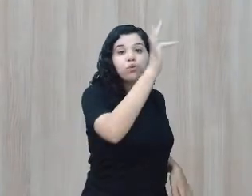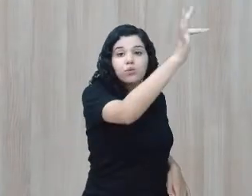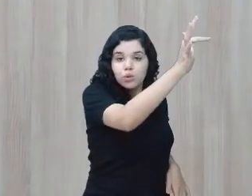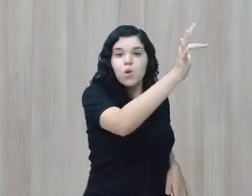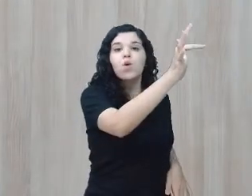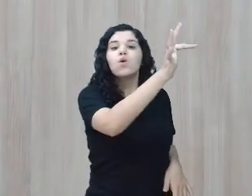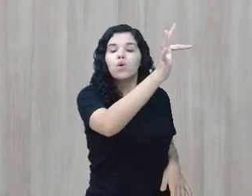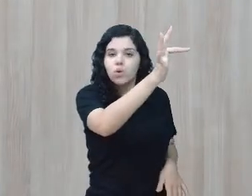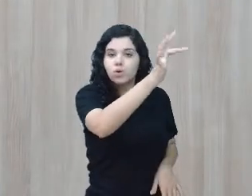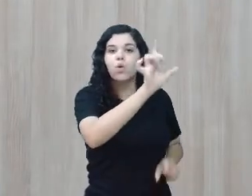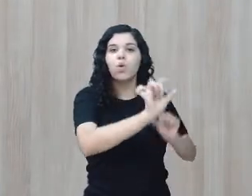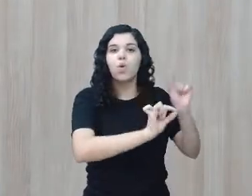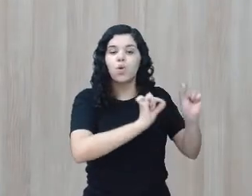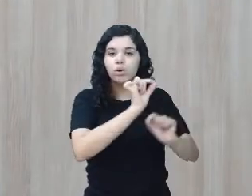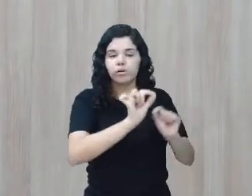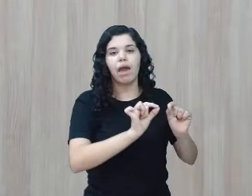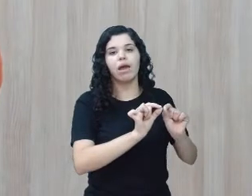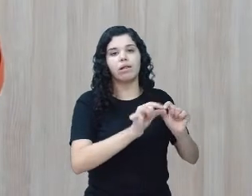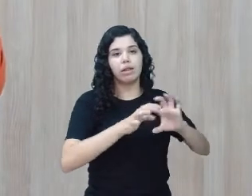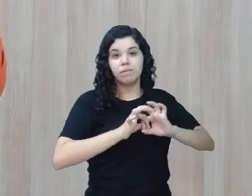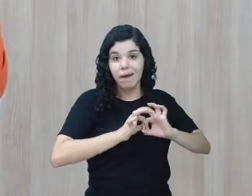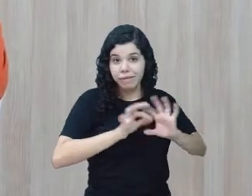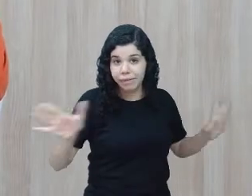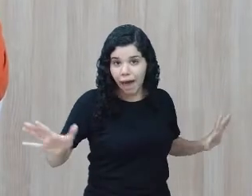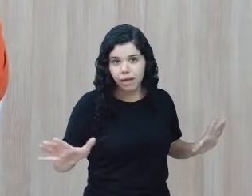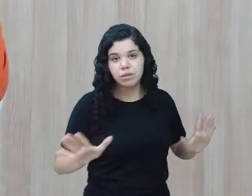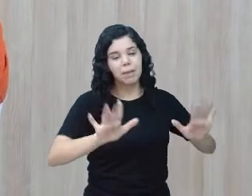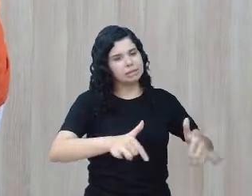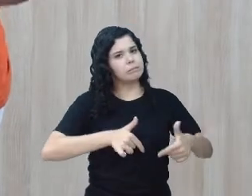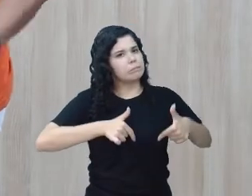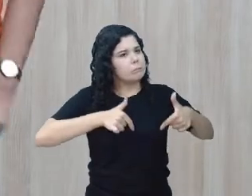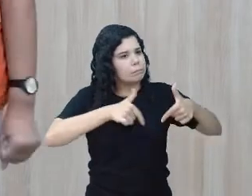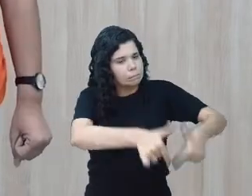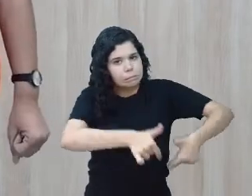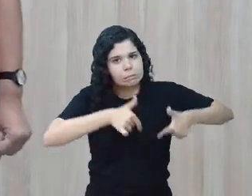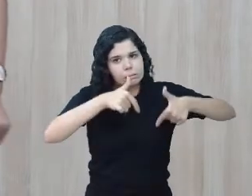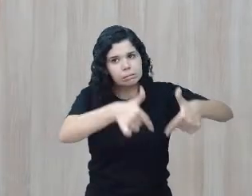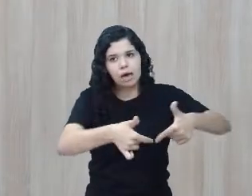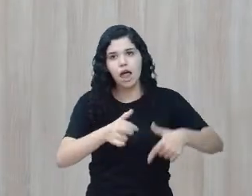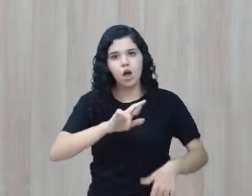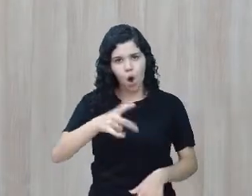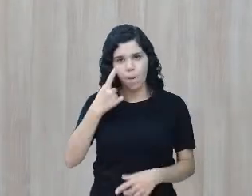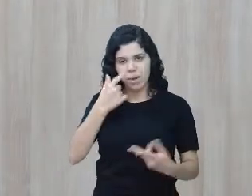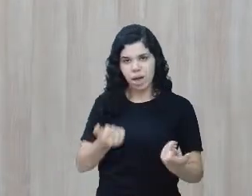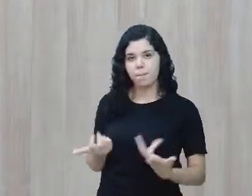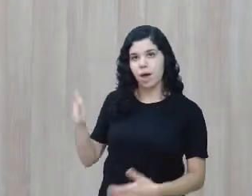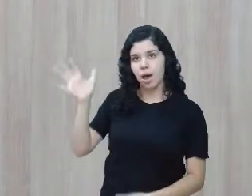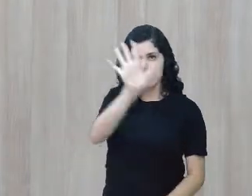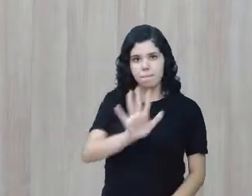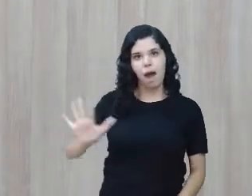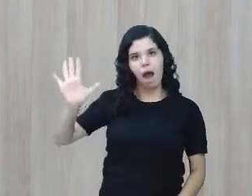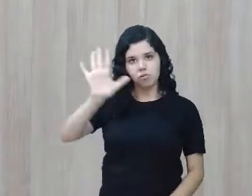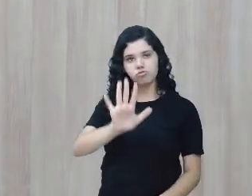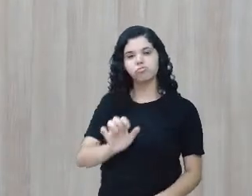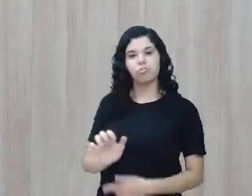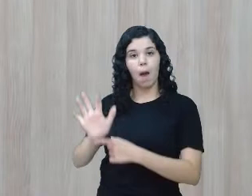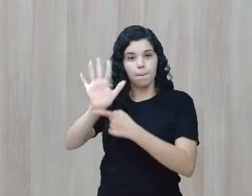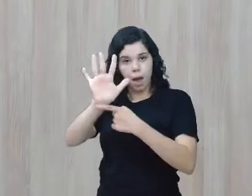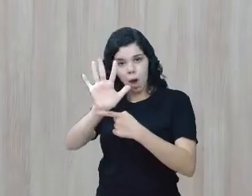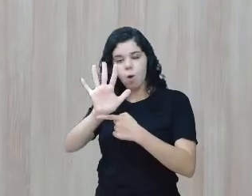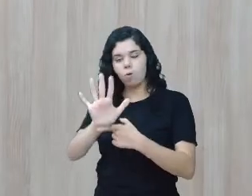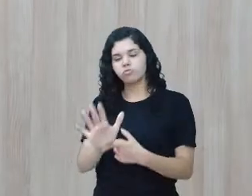isso era a negociação. Mas tudo com muita luta, não é à toa que essa mãozinha está aí. Foi luta, sofrimento